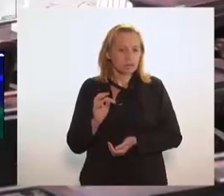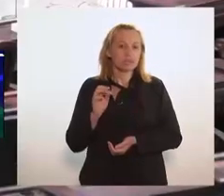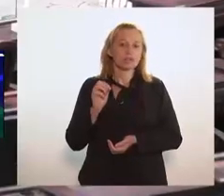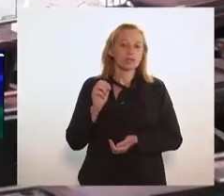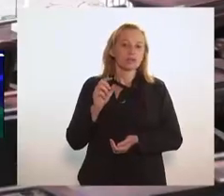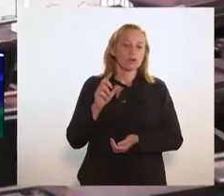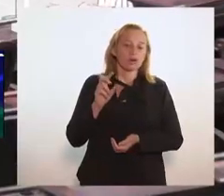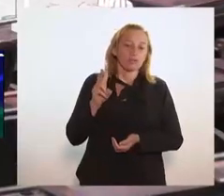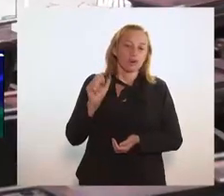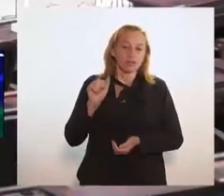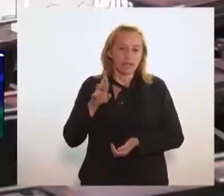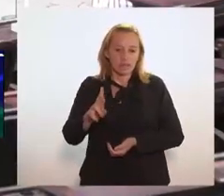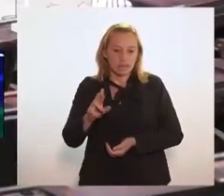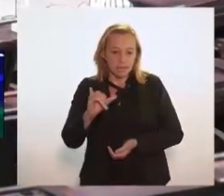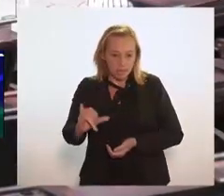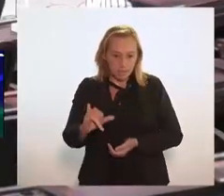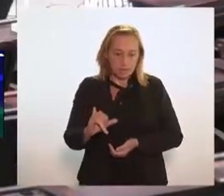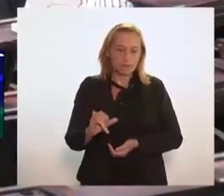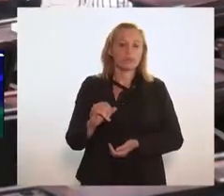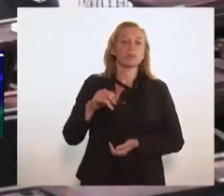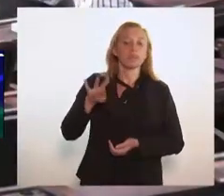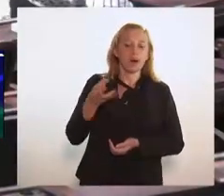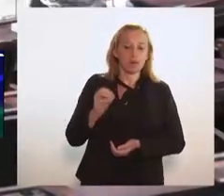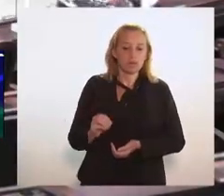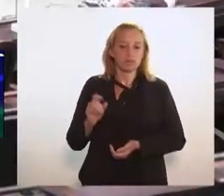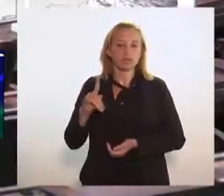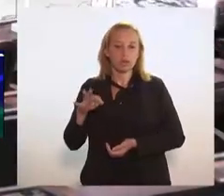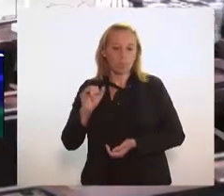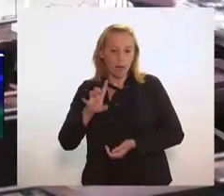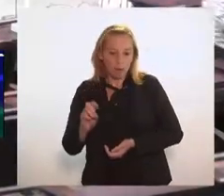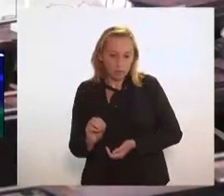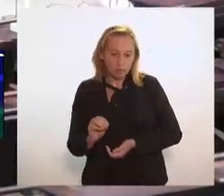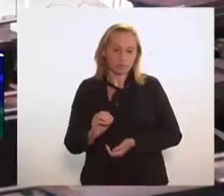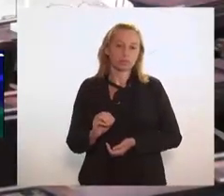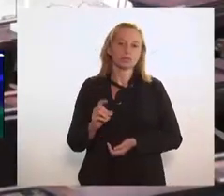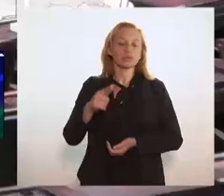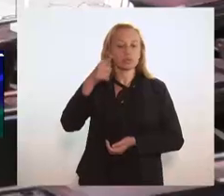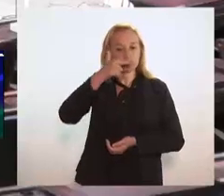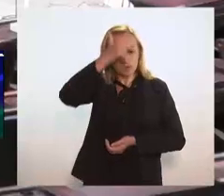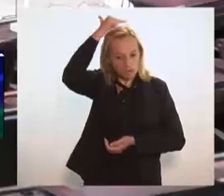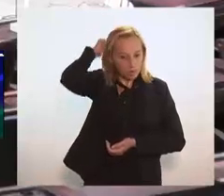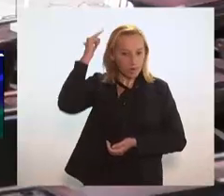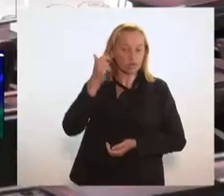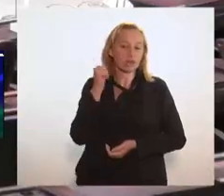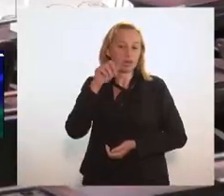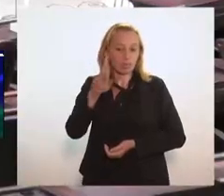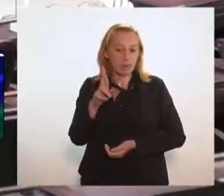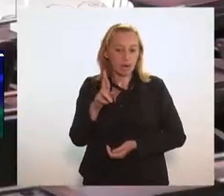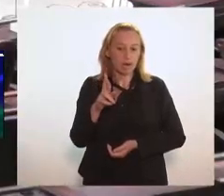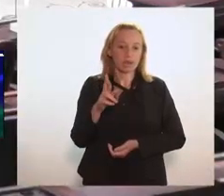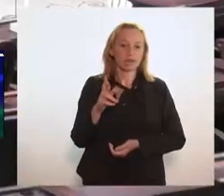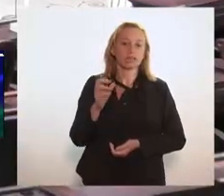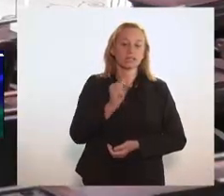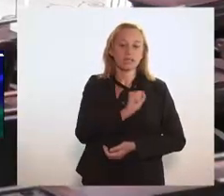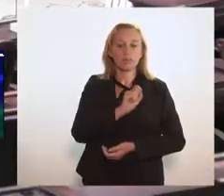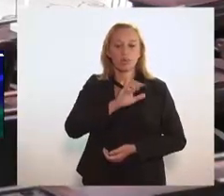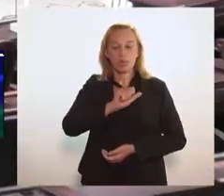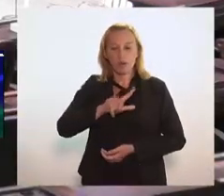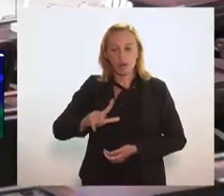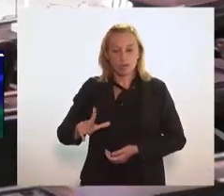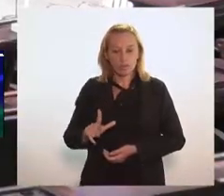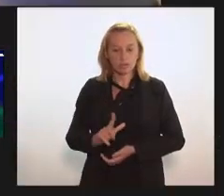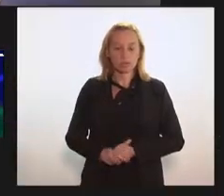Valdeci, Val, Márcio, doutor Deodalto, Luiz Paulo, Eliomar, Samuel. Boa tarde,